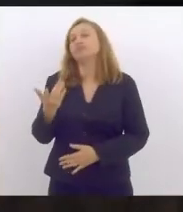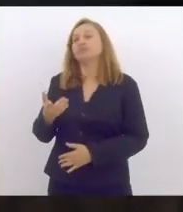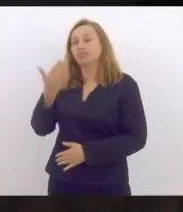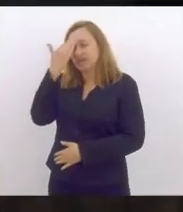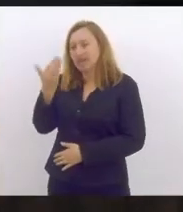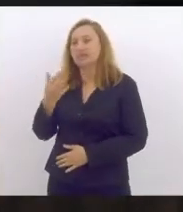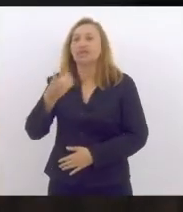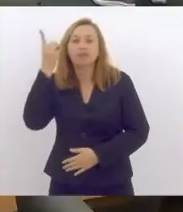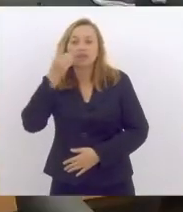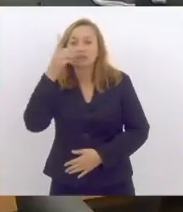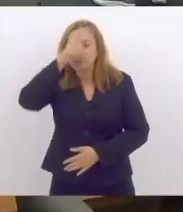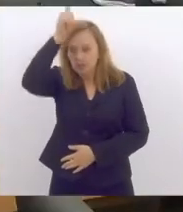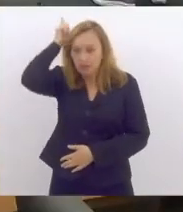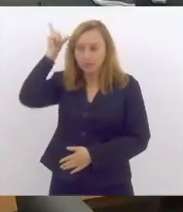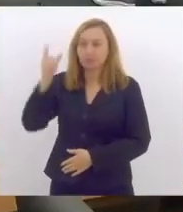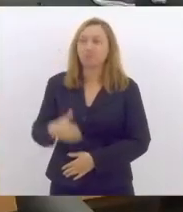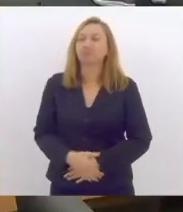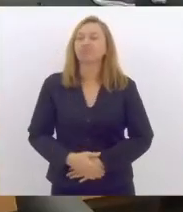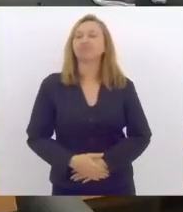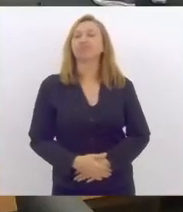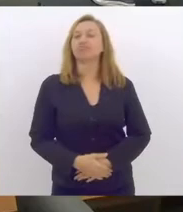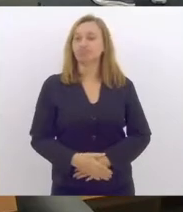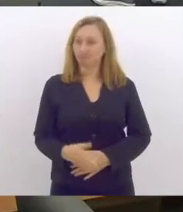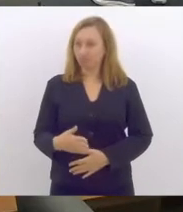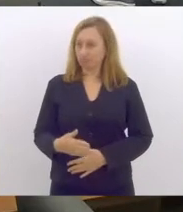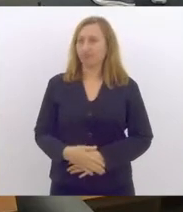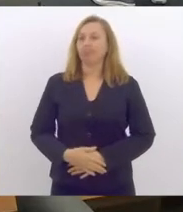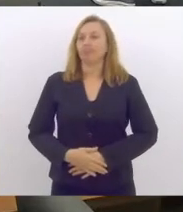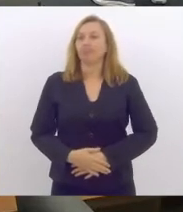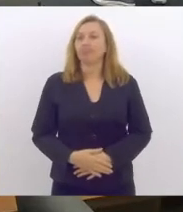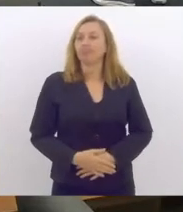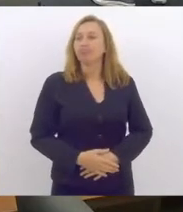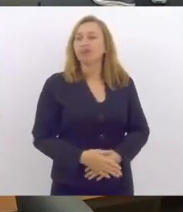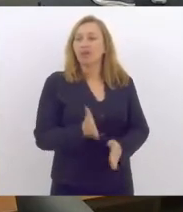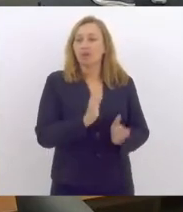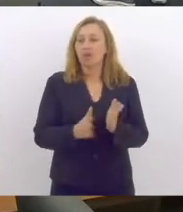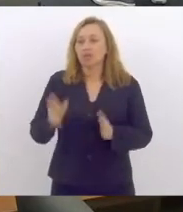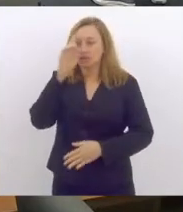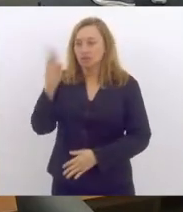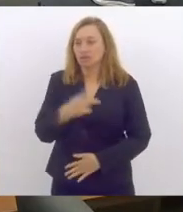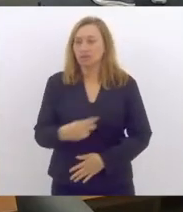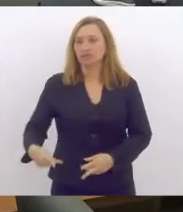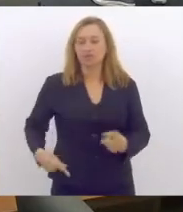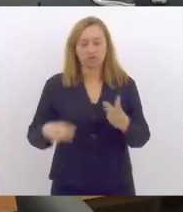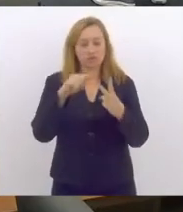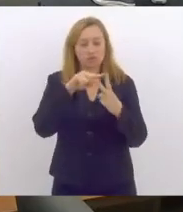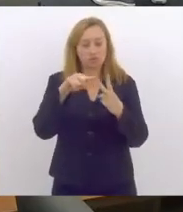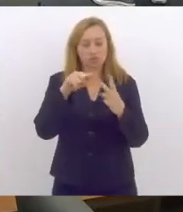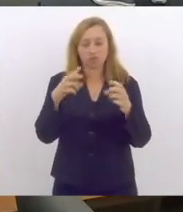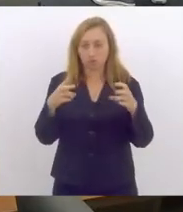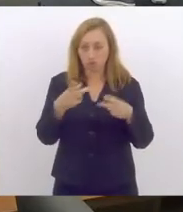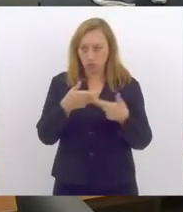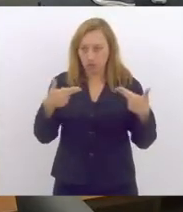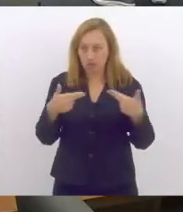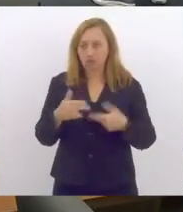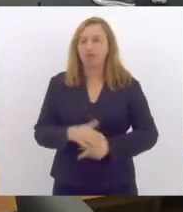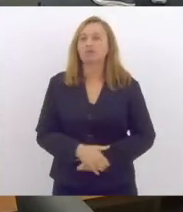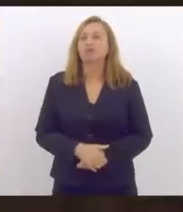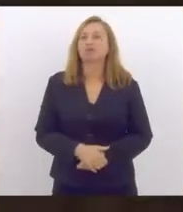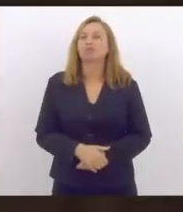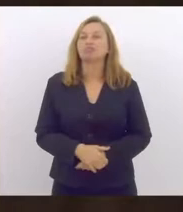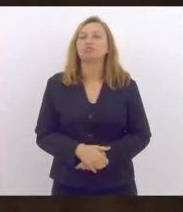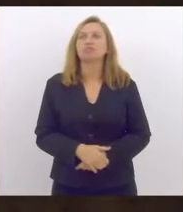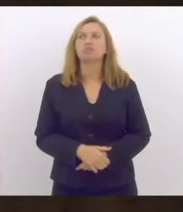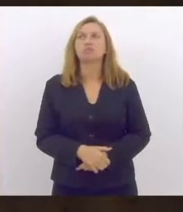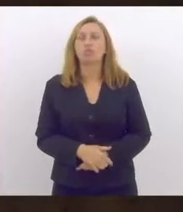Luiz. Minha questão de ordem, senhor presidente, diz respeito a duas coisas. Eu